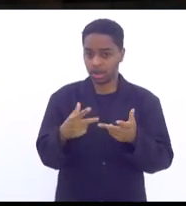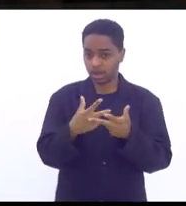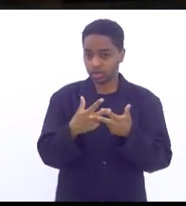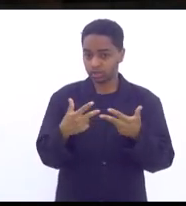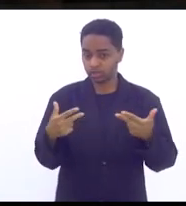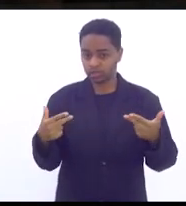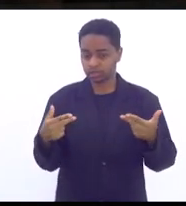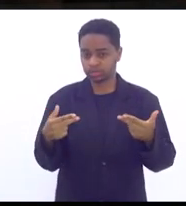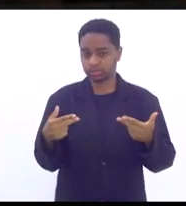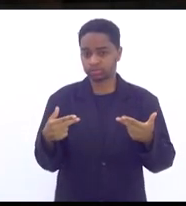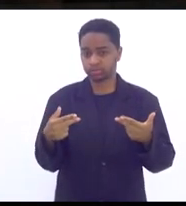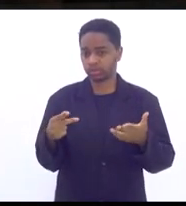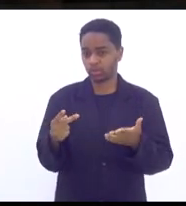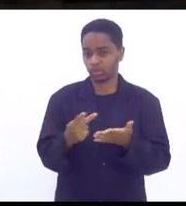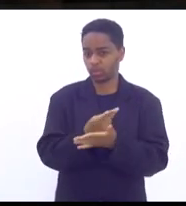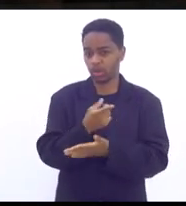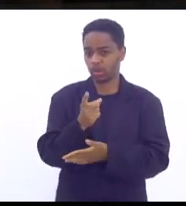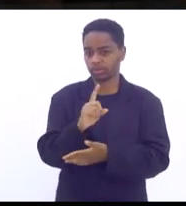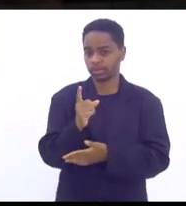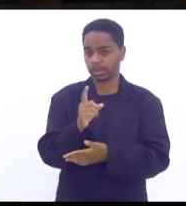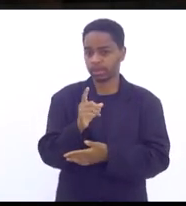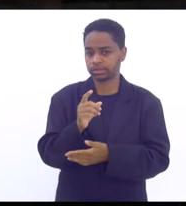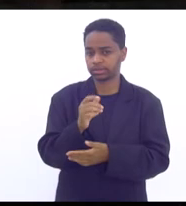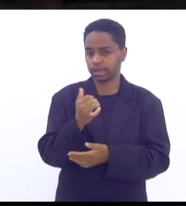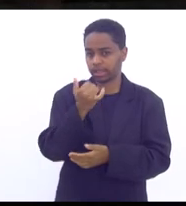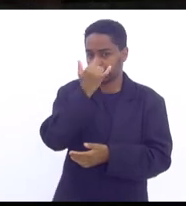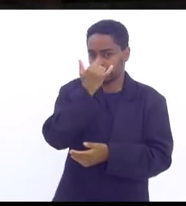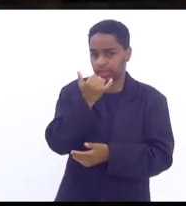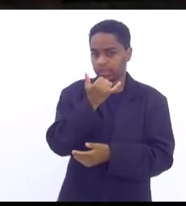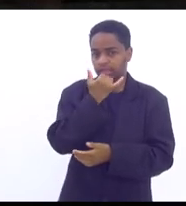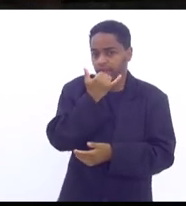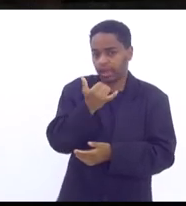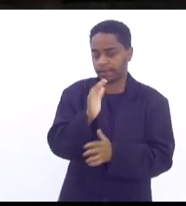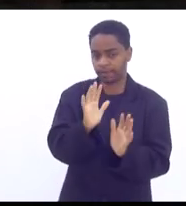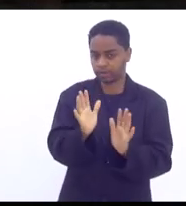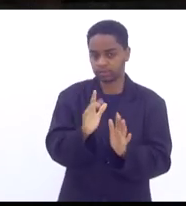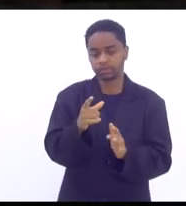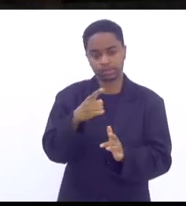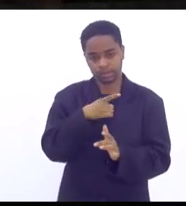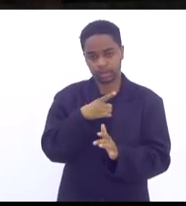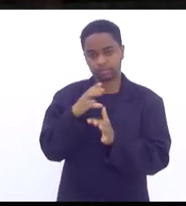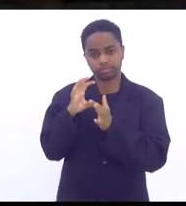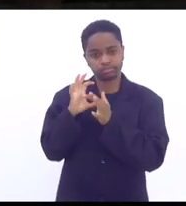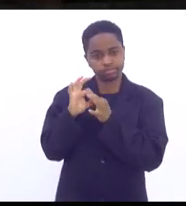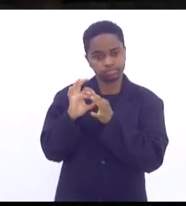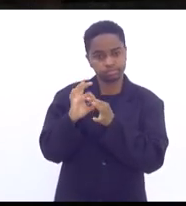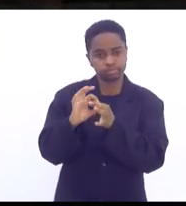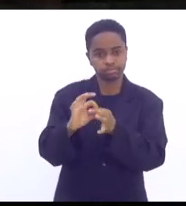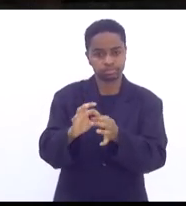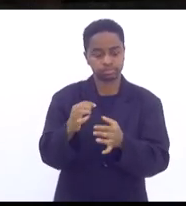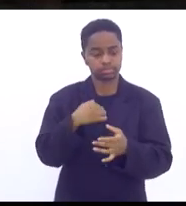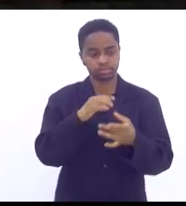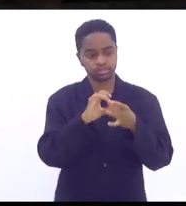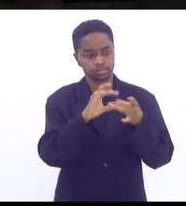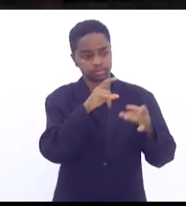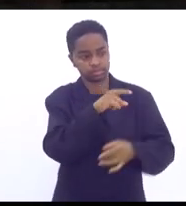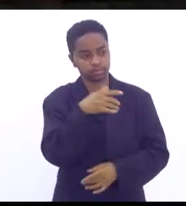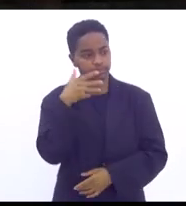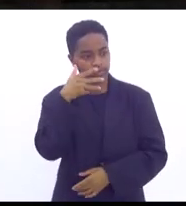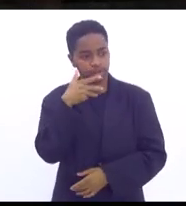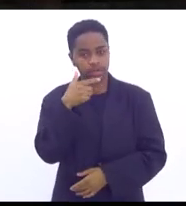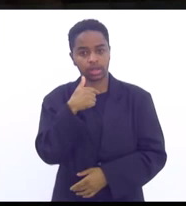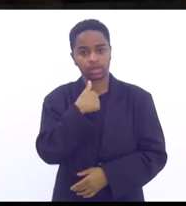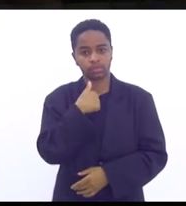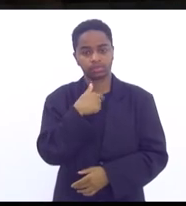Átila Nunes. Por acaso, as coisas são conectadas. Vou dar a parte à Vossa Excelência para entrar no